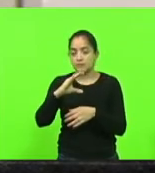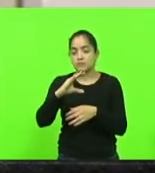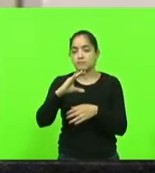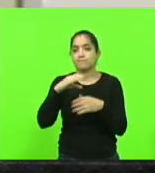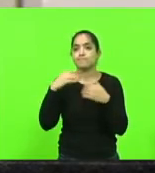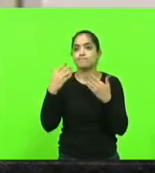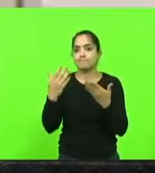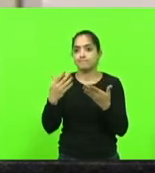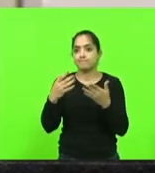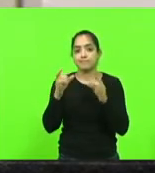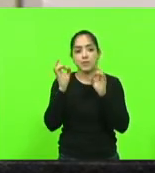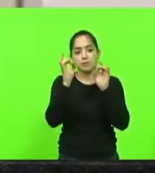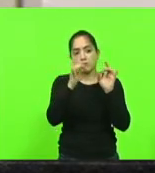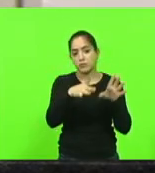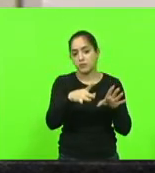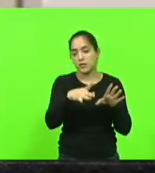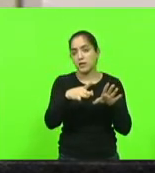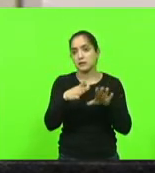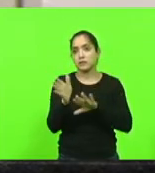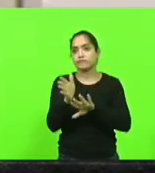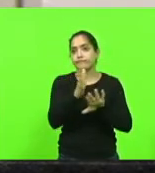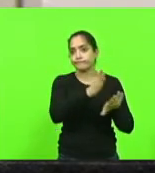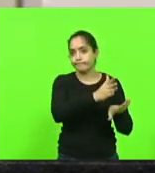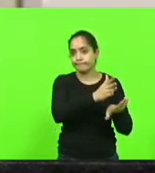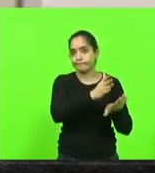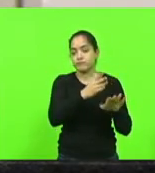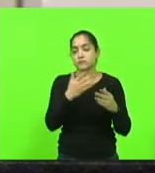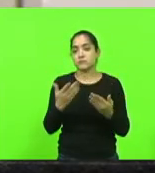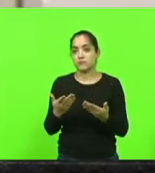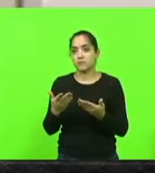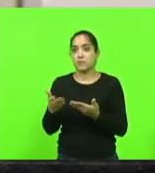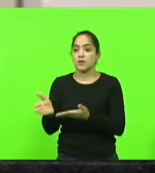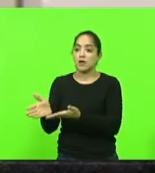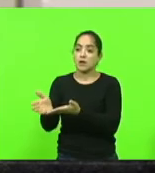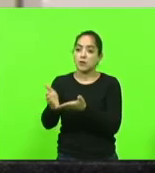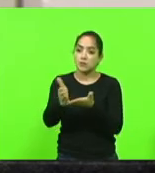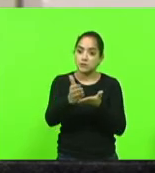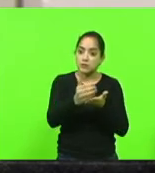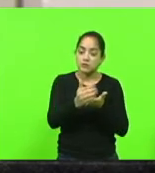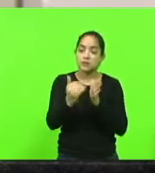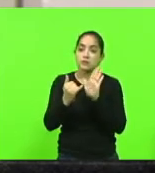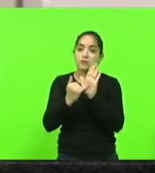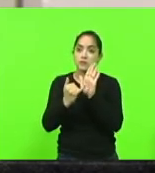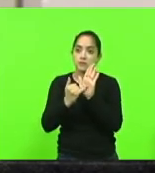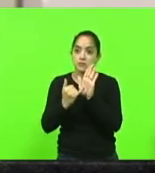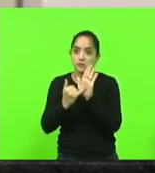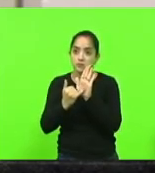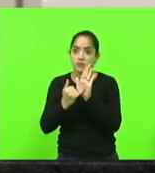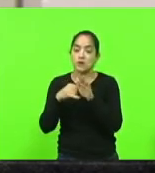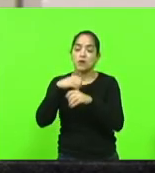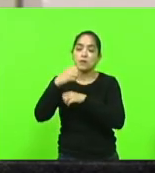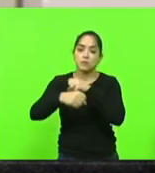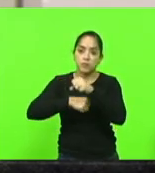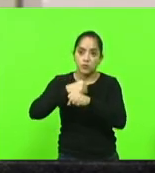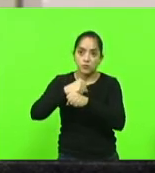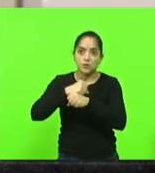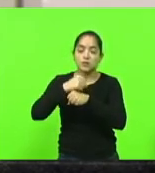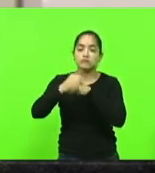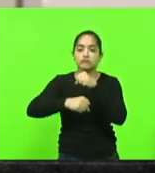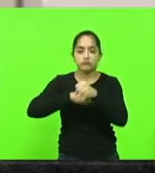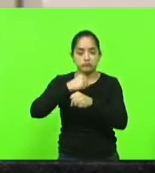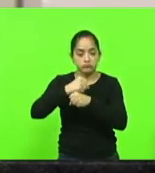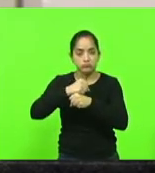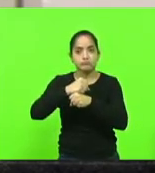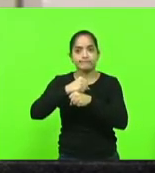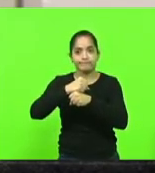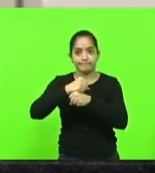é deixada de lado. A exemplo da arrecadação da nossa carga tributária, onde por ano Encaminhamos aí de